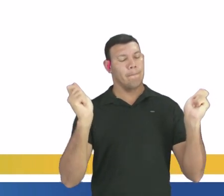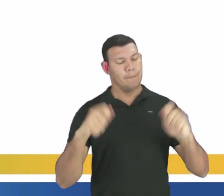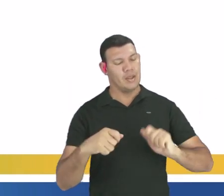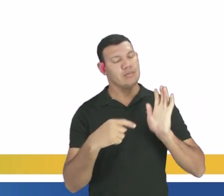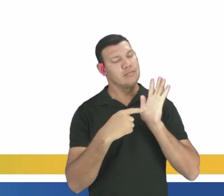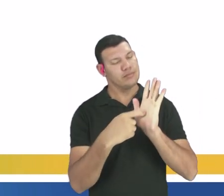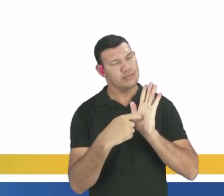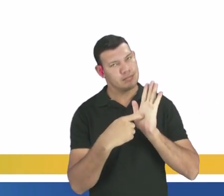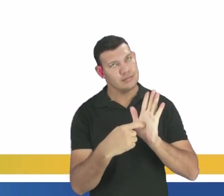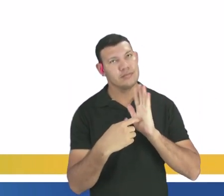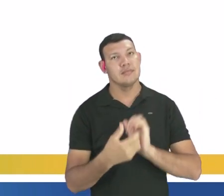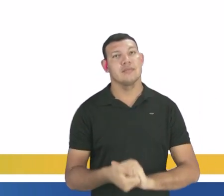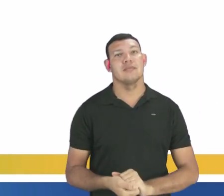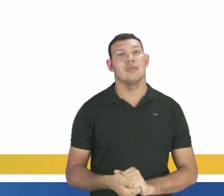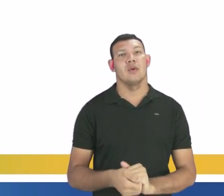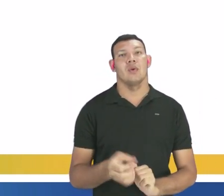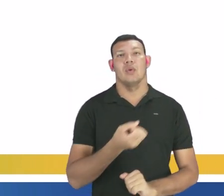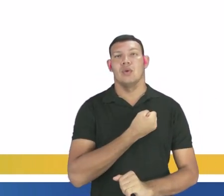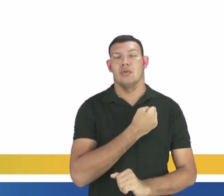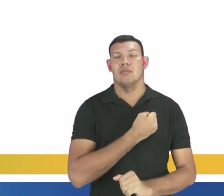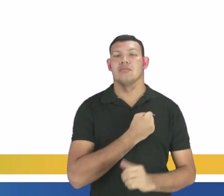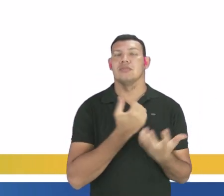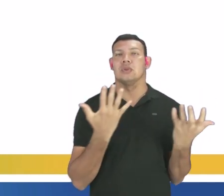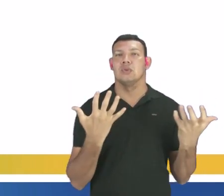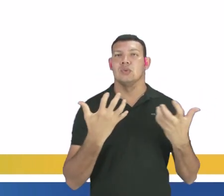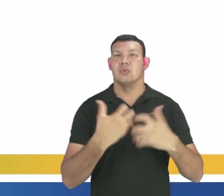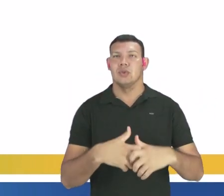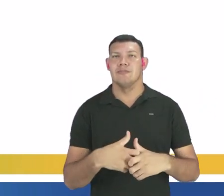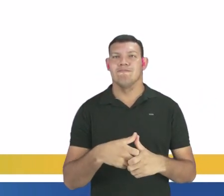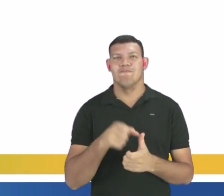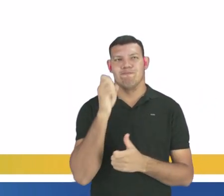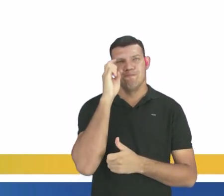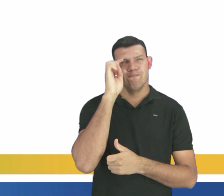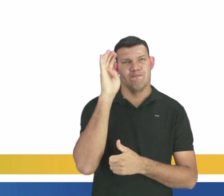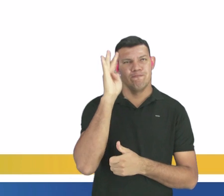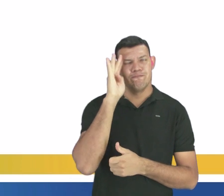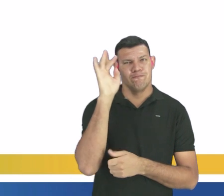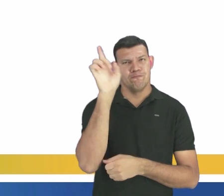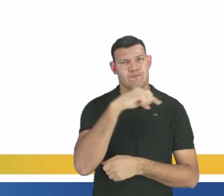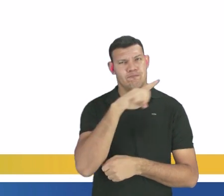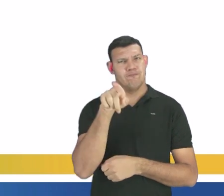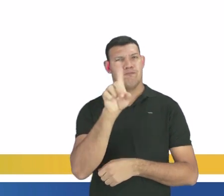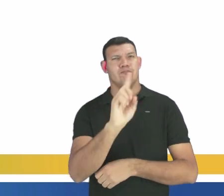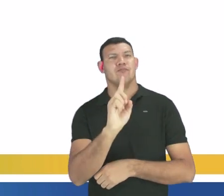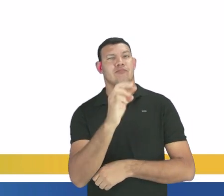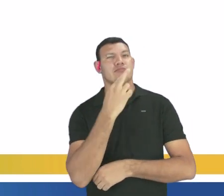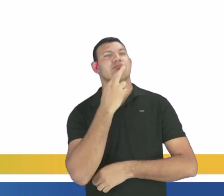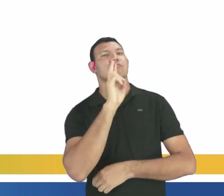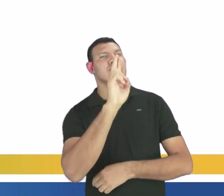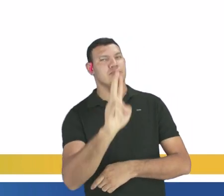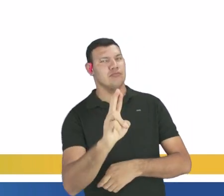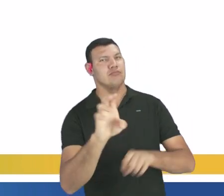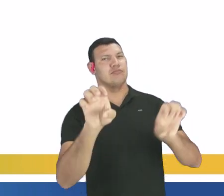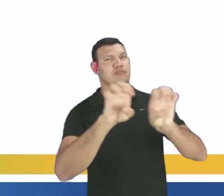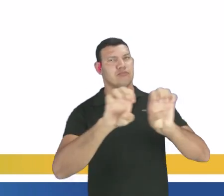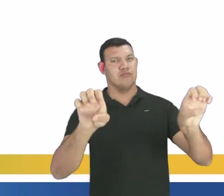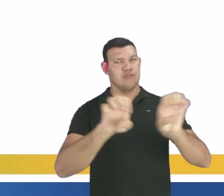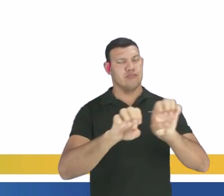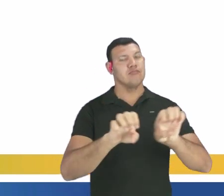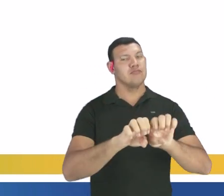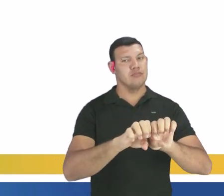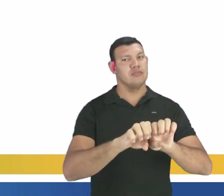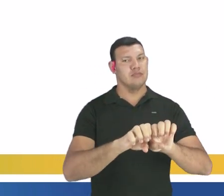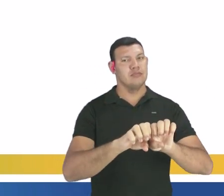demonstrar se um número complexo cuja parte imaginária não é nula. é raiz de uma equação com coeficientes